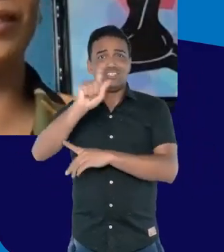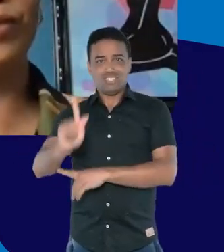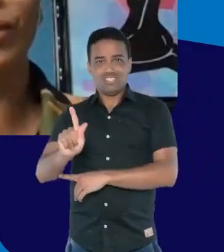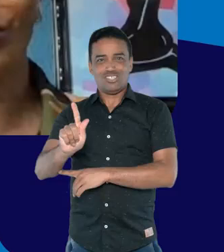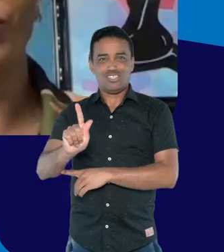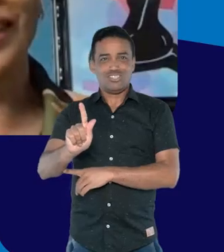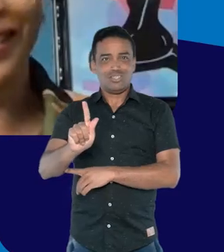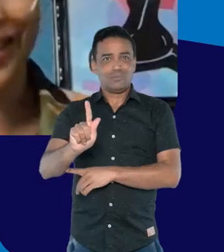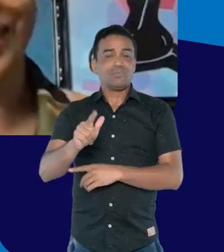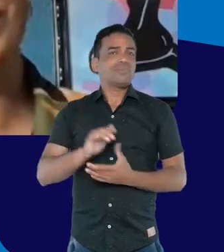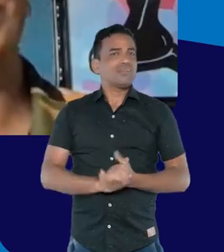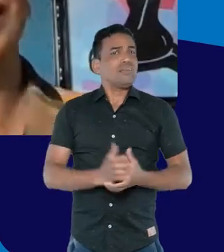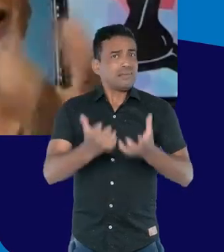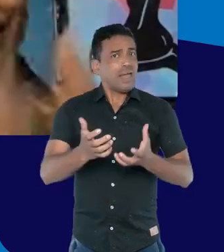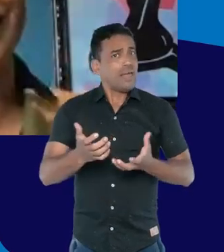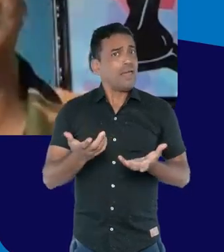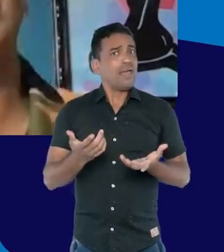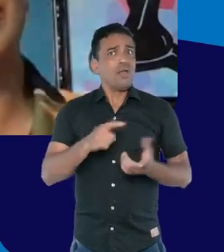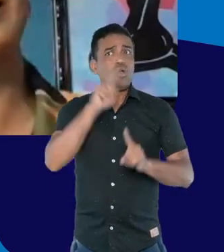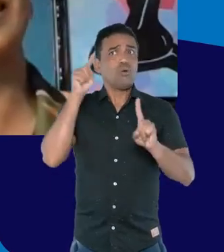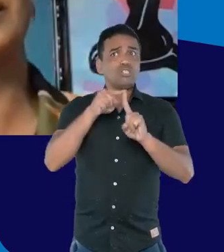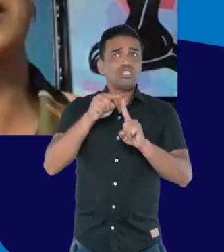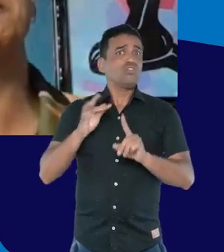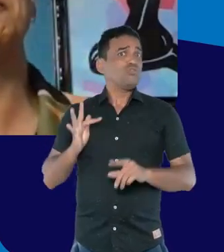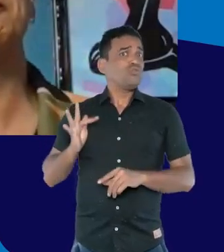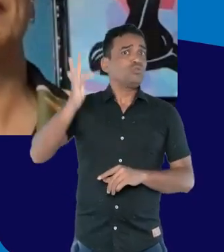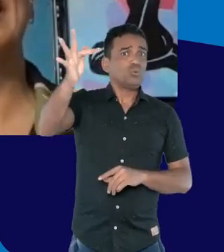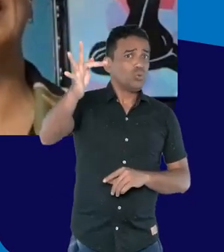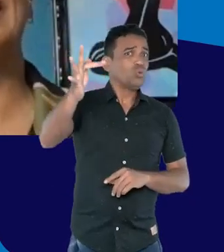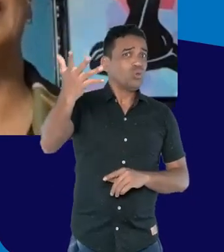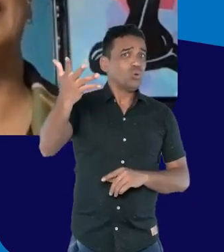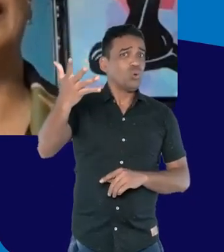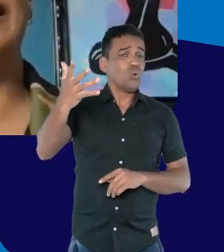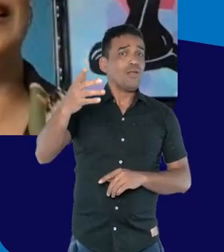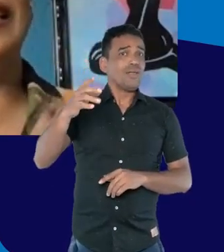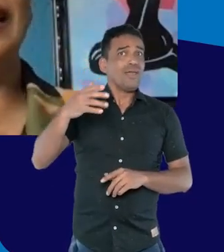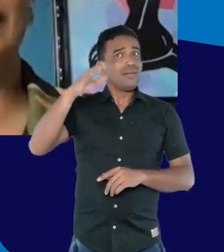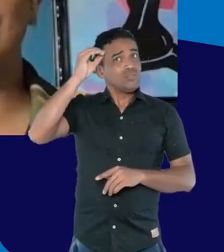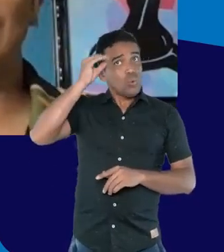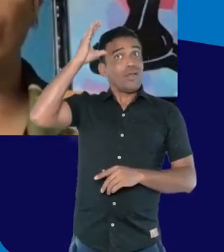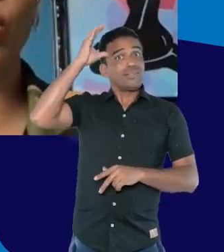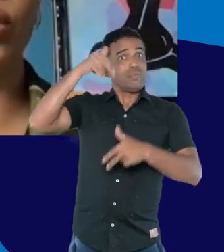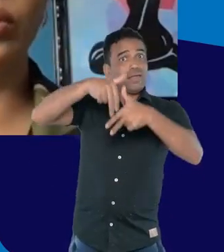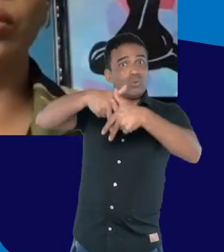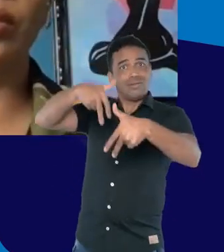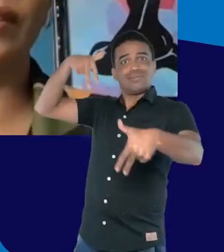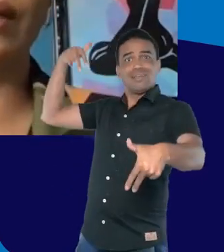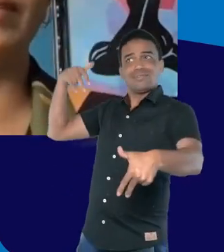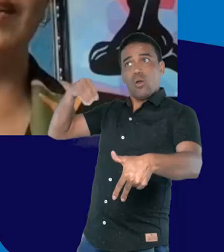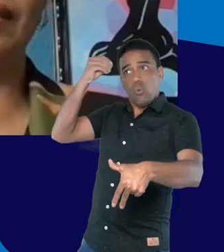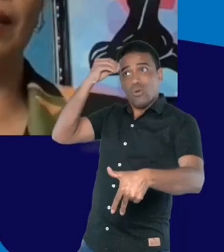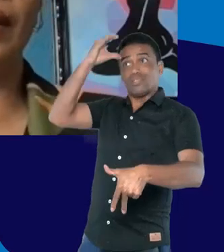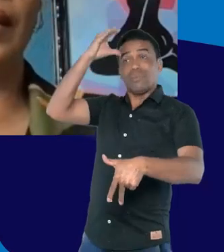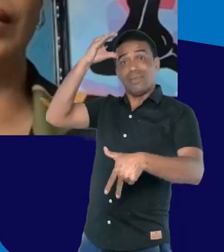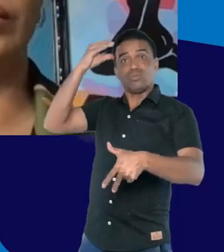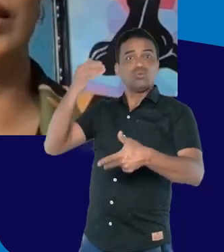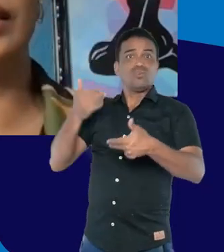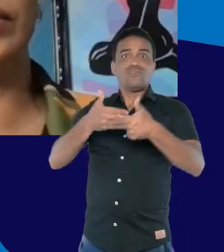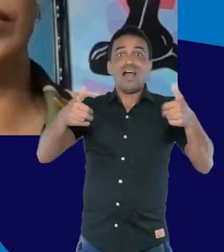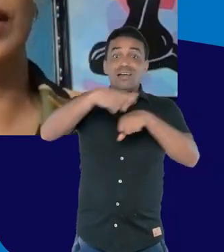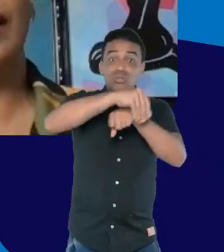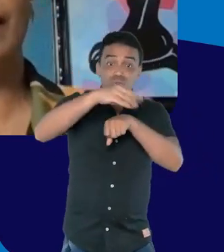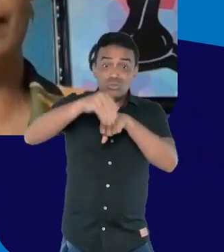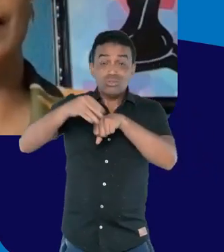coisa mais futurista do que esse saber ancestral, e tantos outros saberes. Então, a ideia